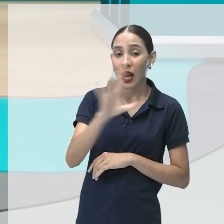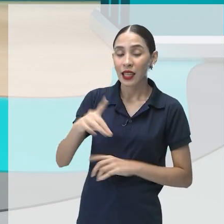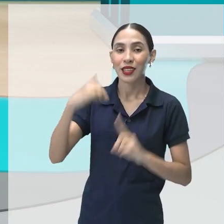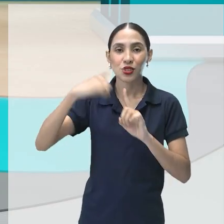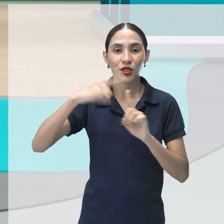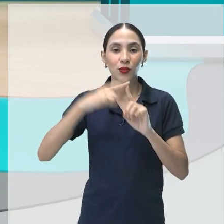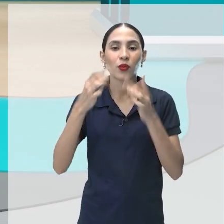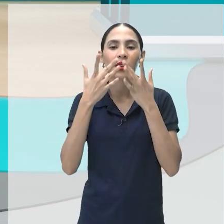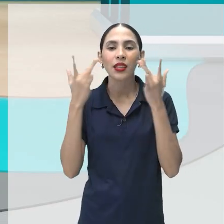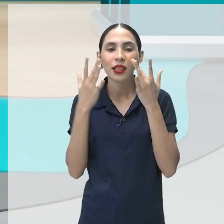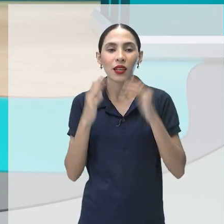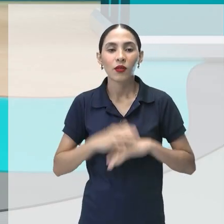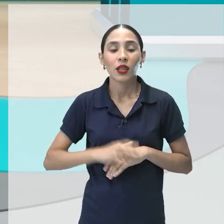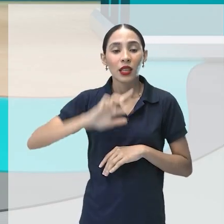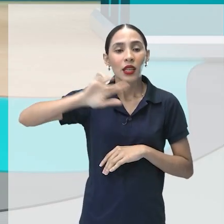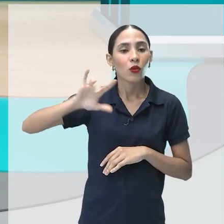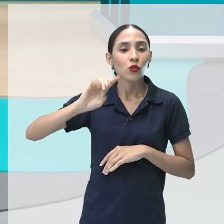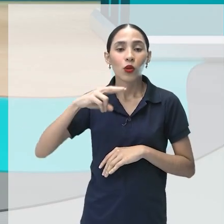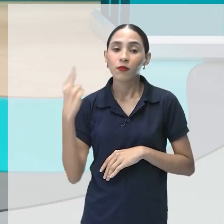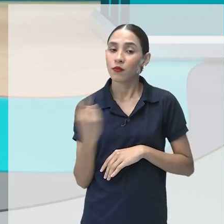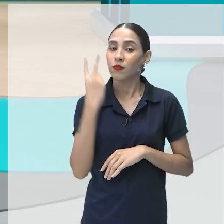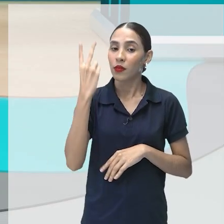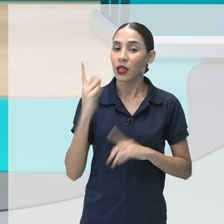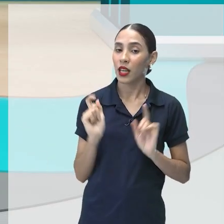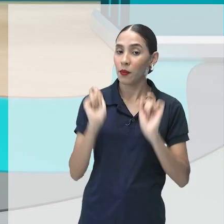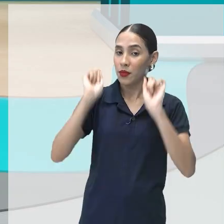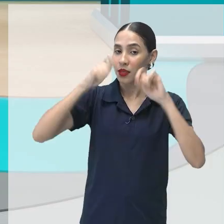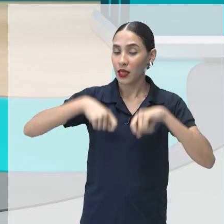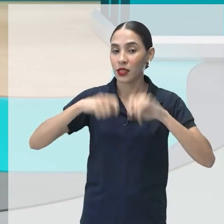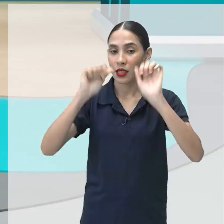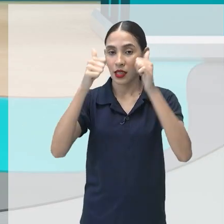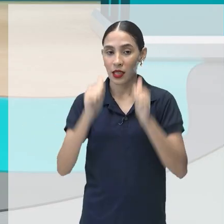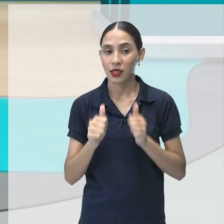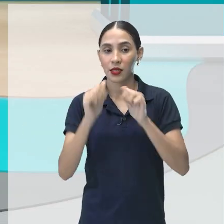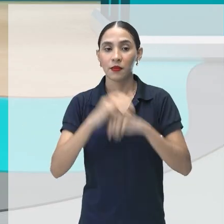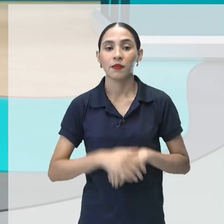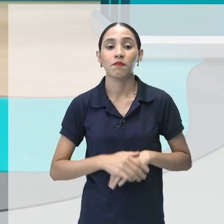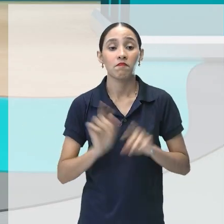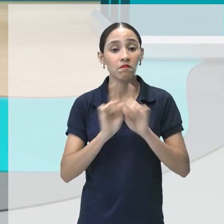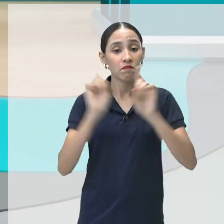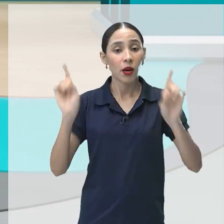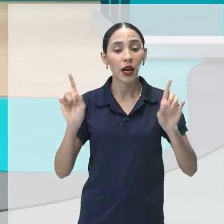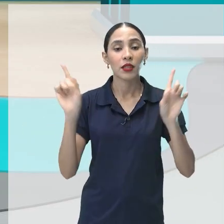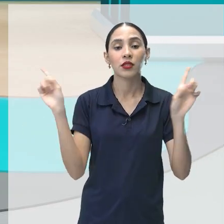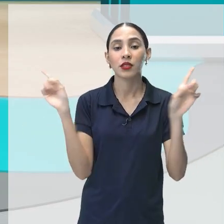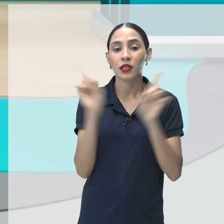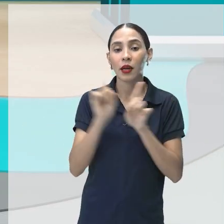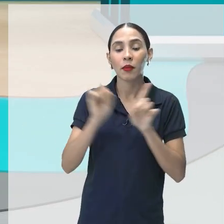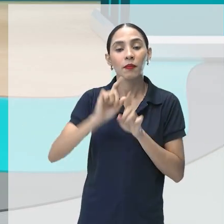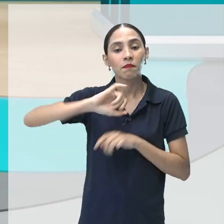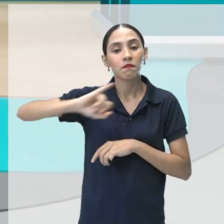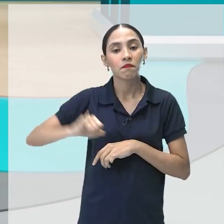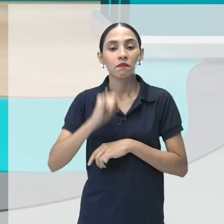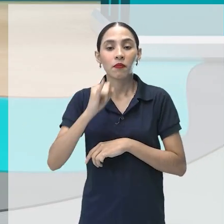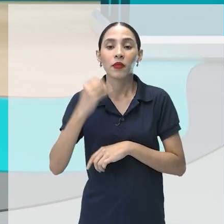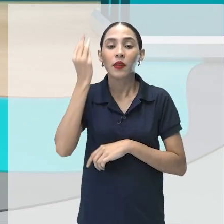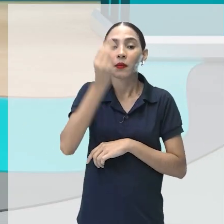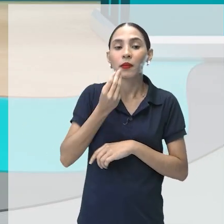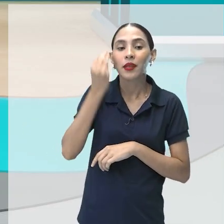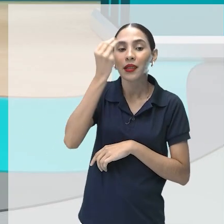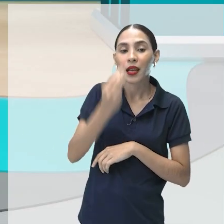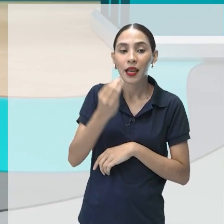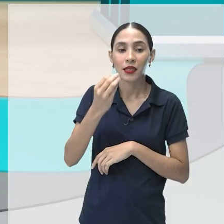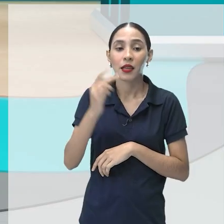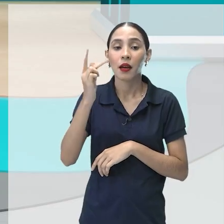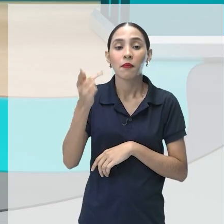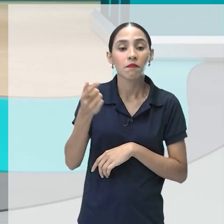de cada estilo teatral, não só enriquece nossa capacidade de análise, mas também aprofunda nossas experiências